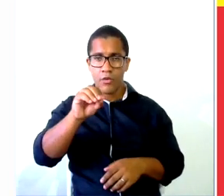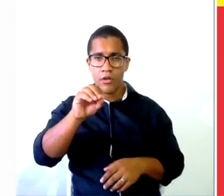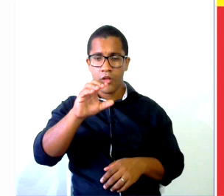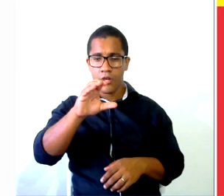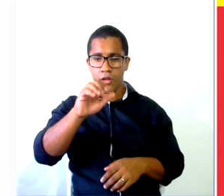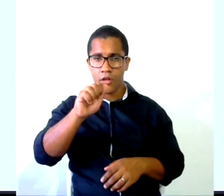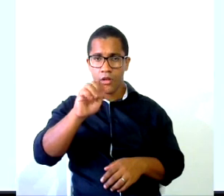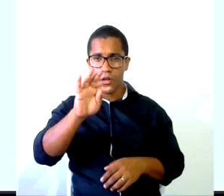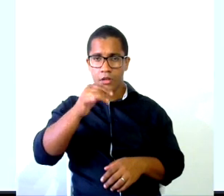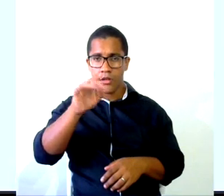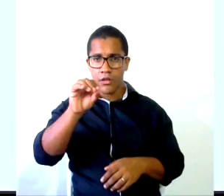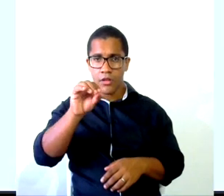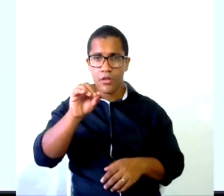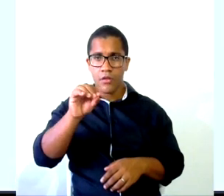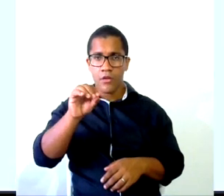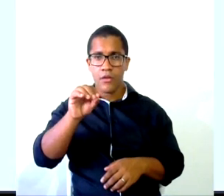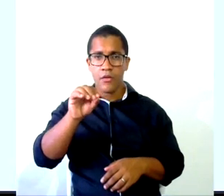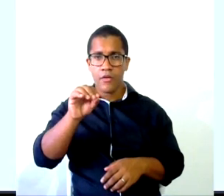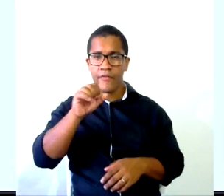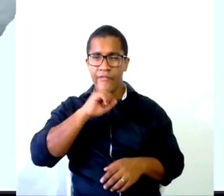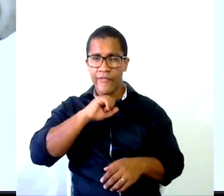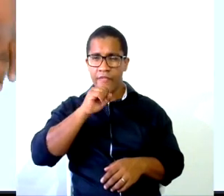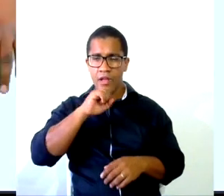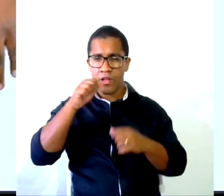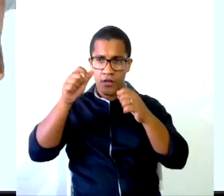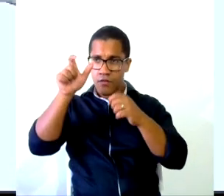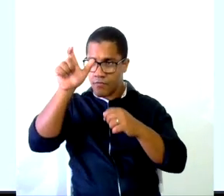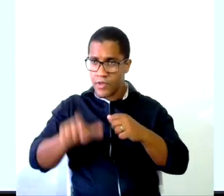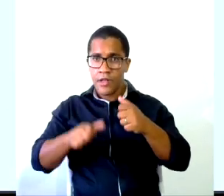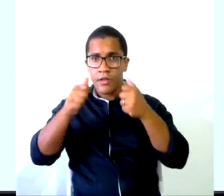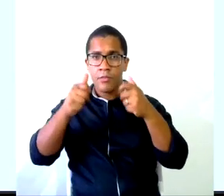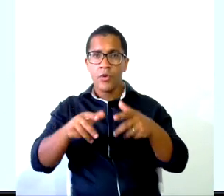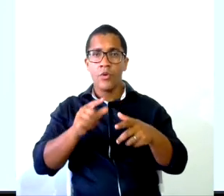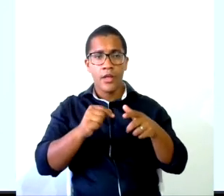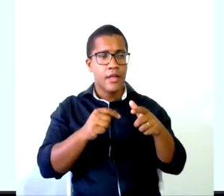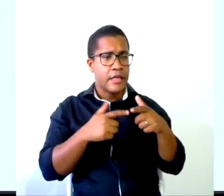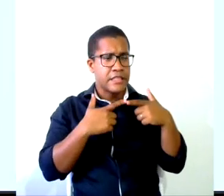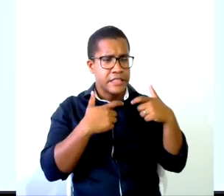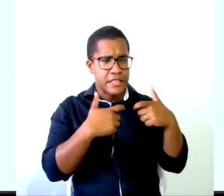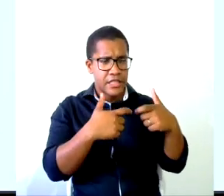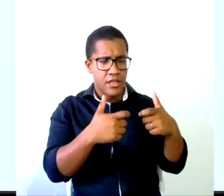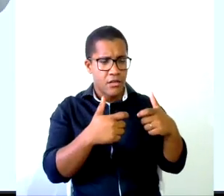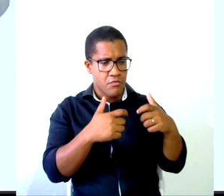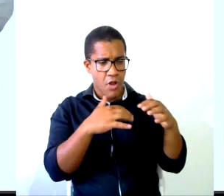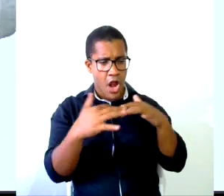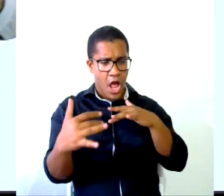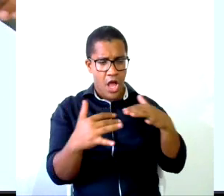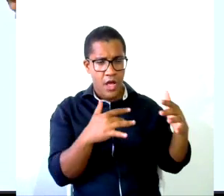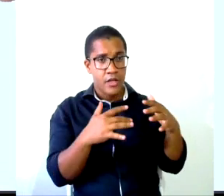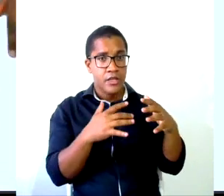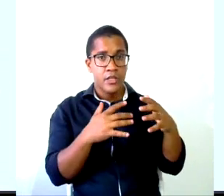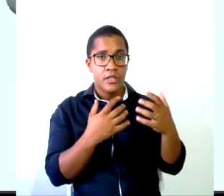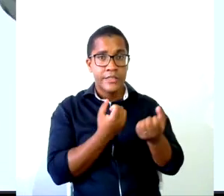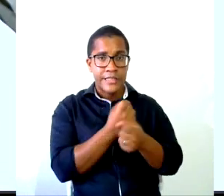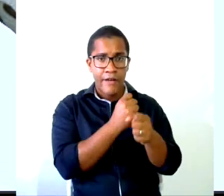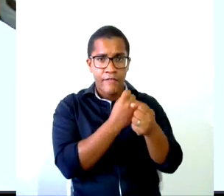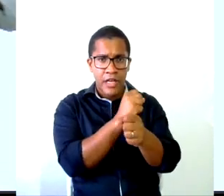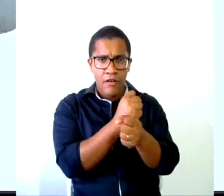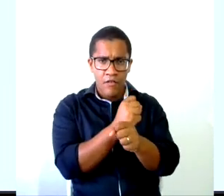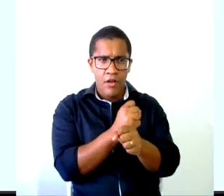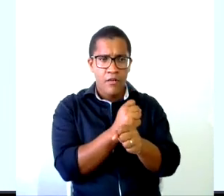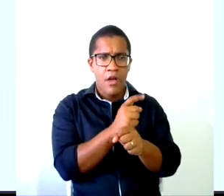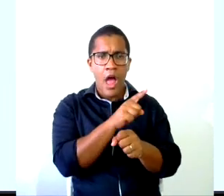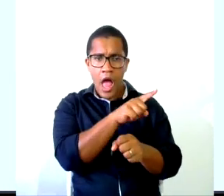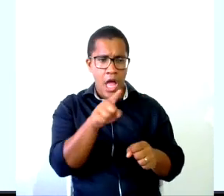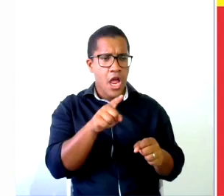Velho. Então, Catão o Velho diz que o aumento da escravidão, o aprisionamento, faz com que os escravos se tornem